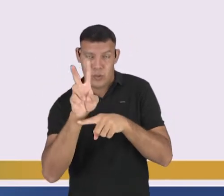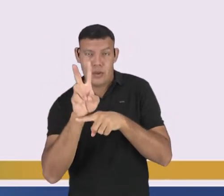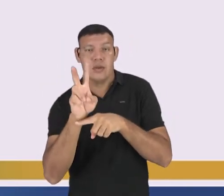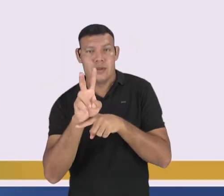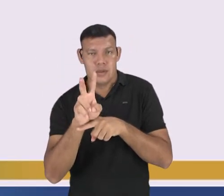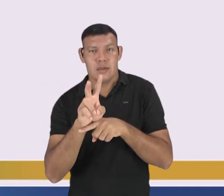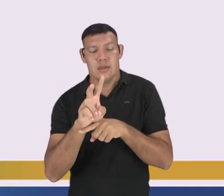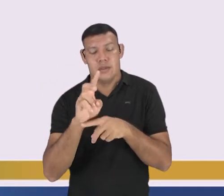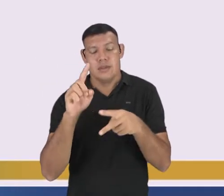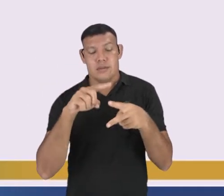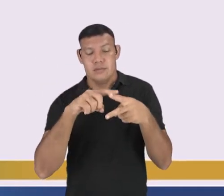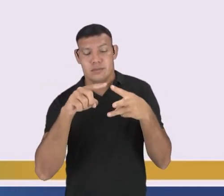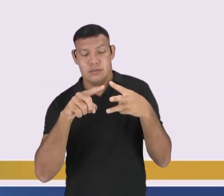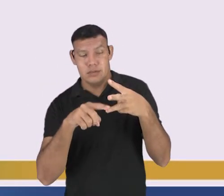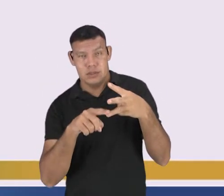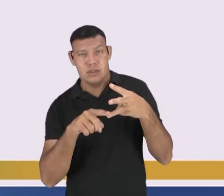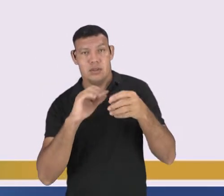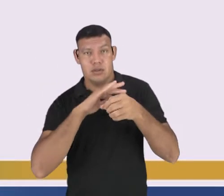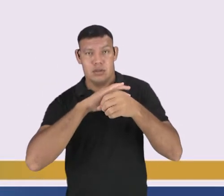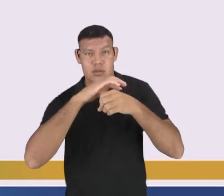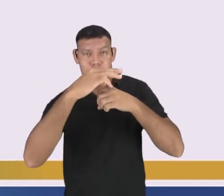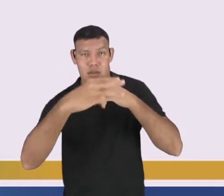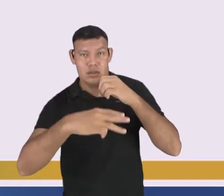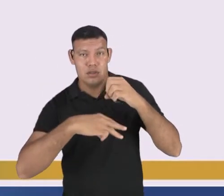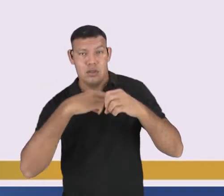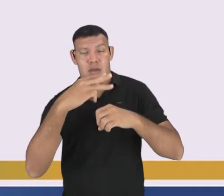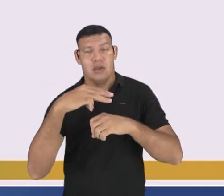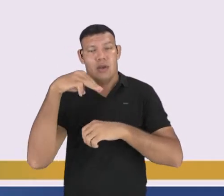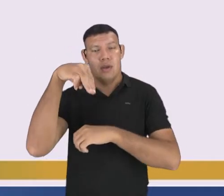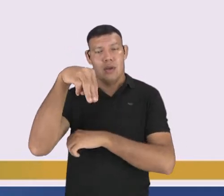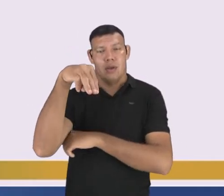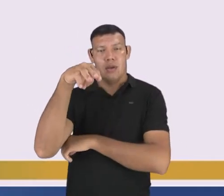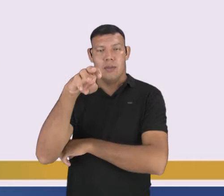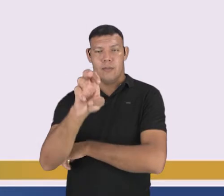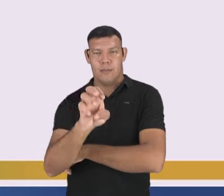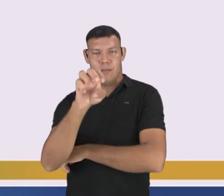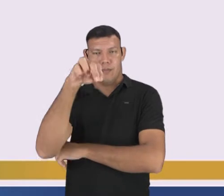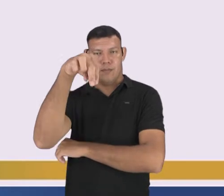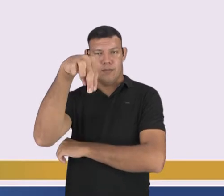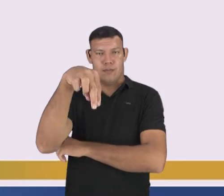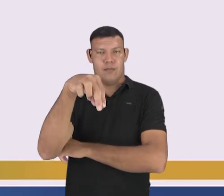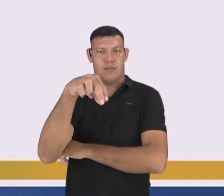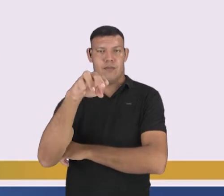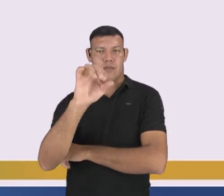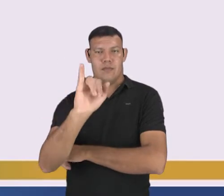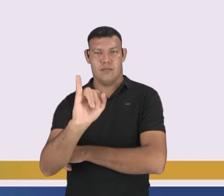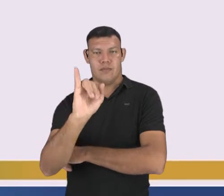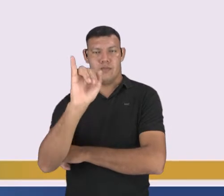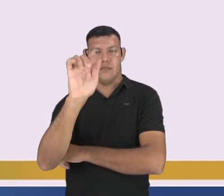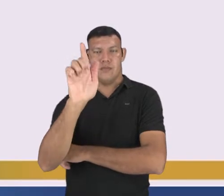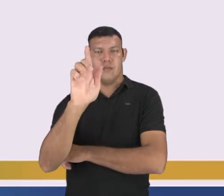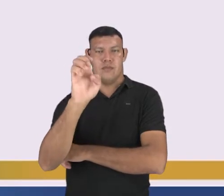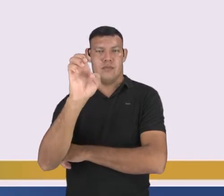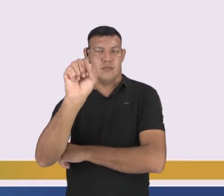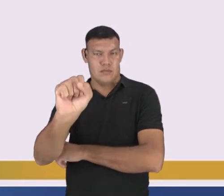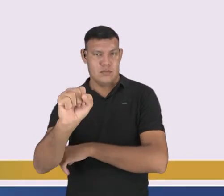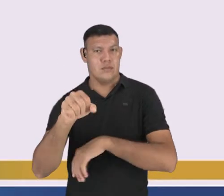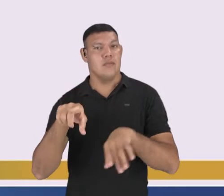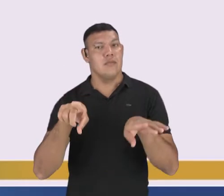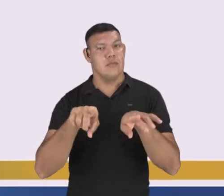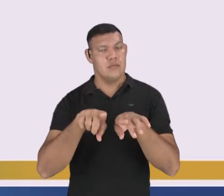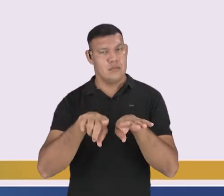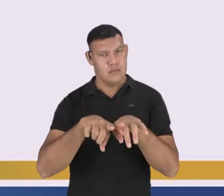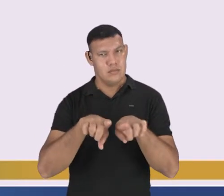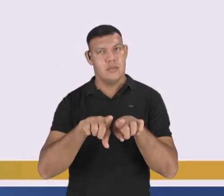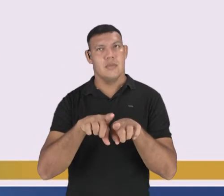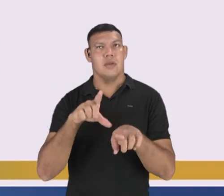três membranas denominadas meninges. Além disso, possuem também o encéfalo, que